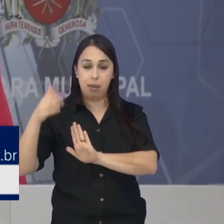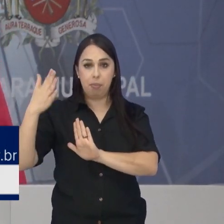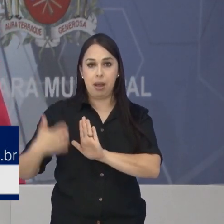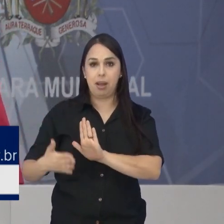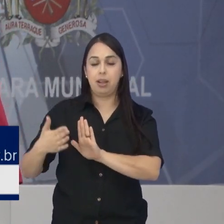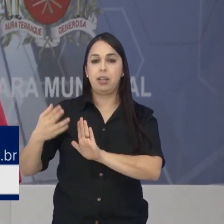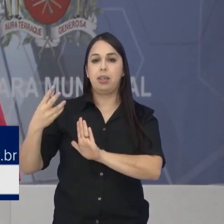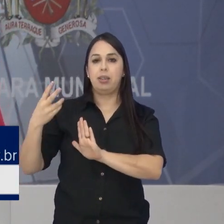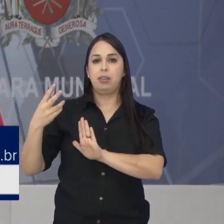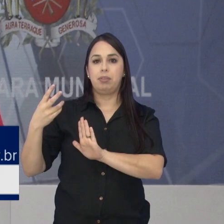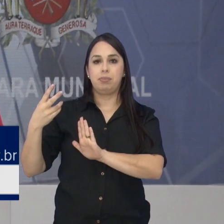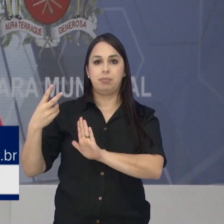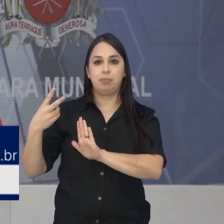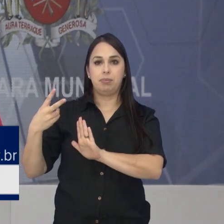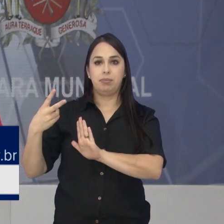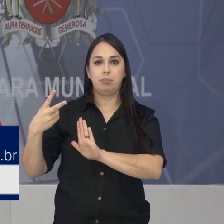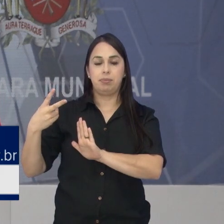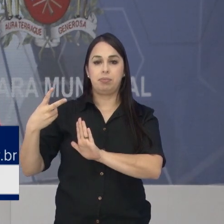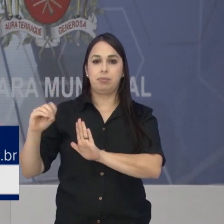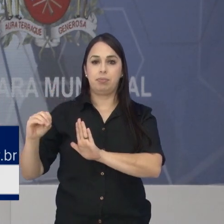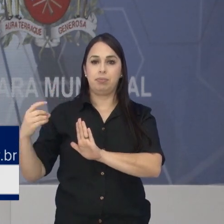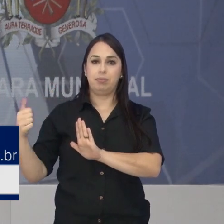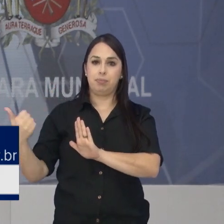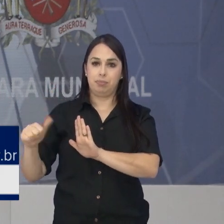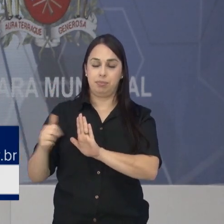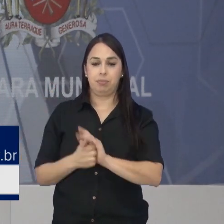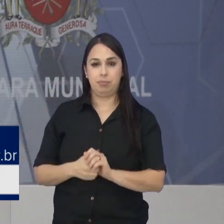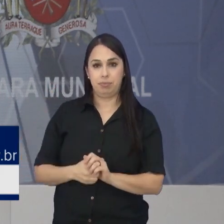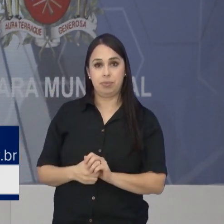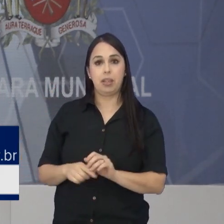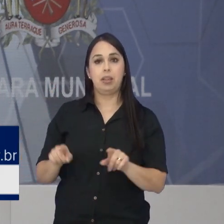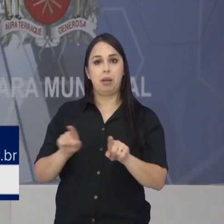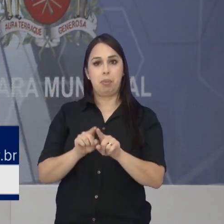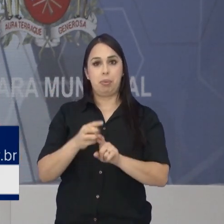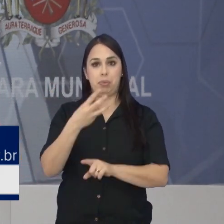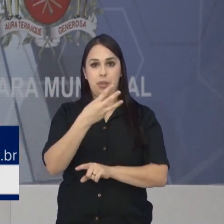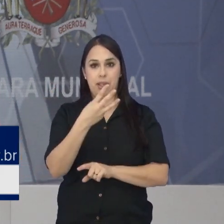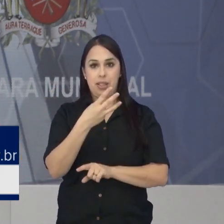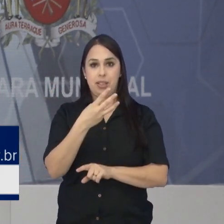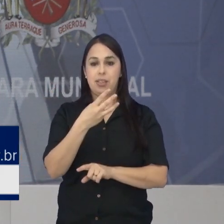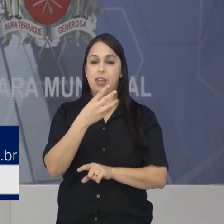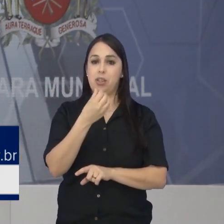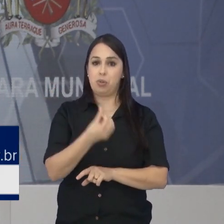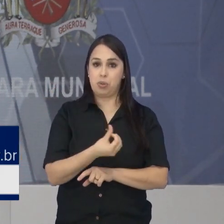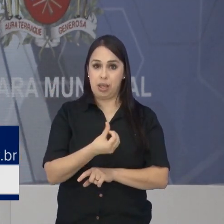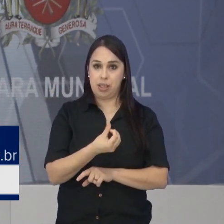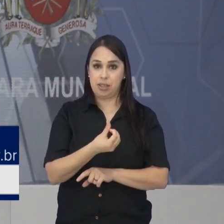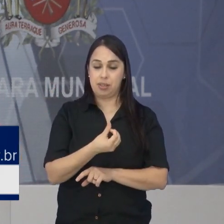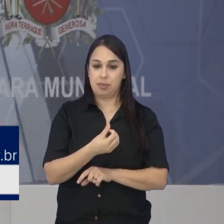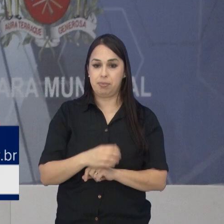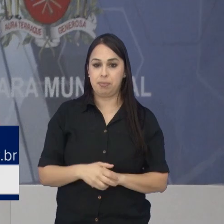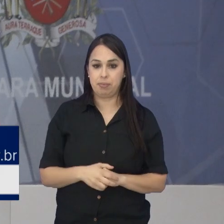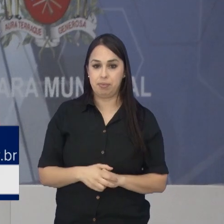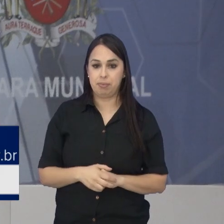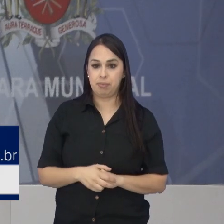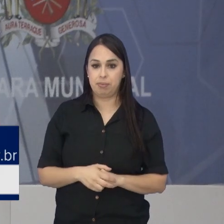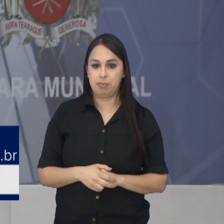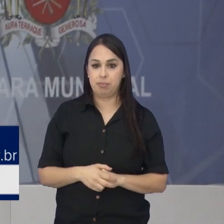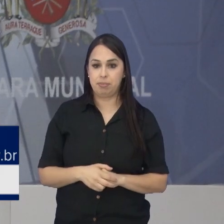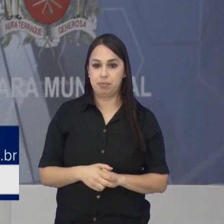12.527/2011. O item 3, o item 6.3, dispensas